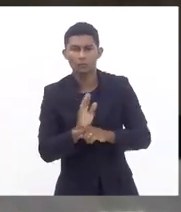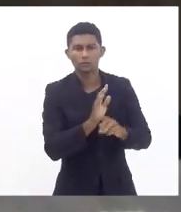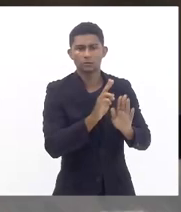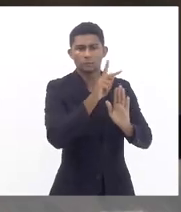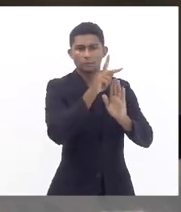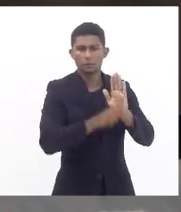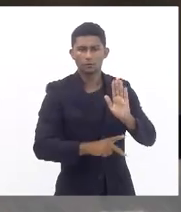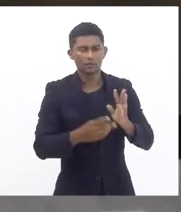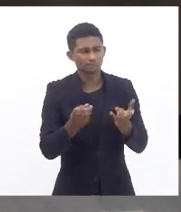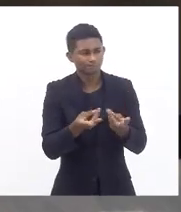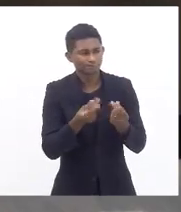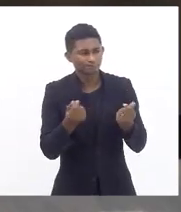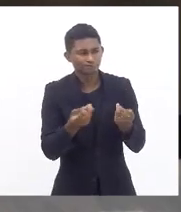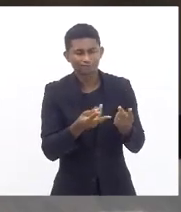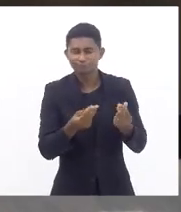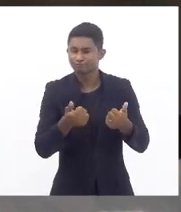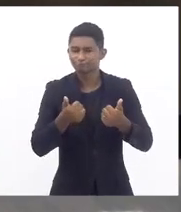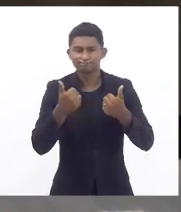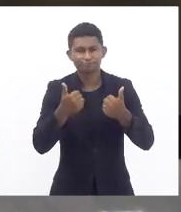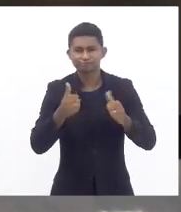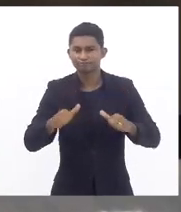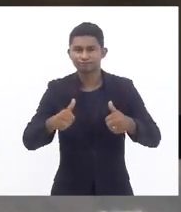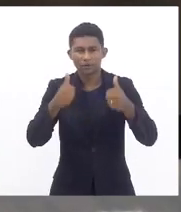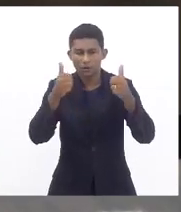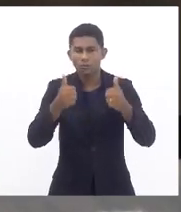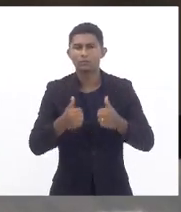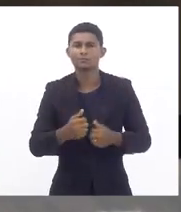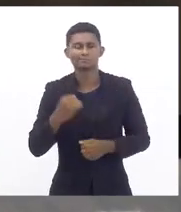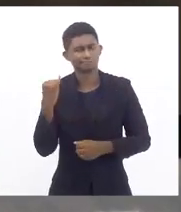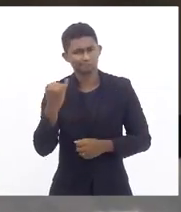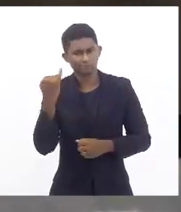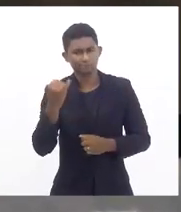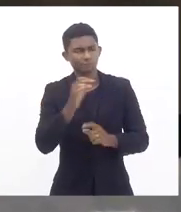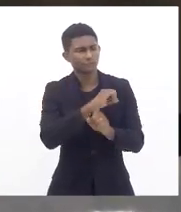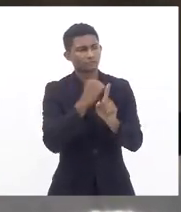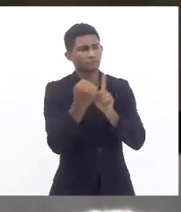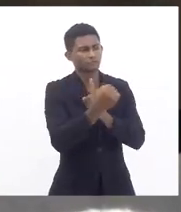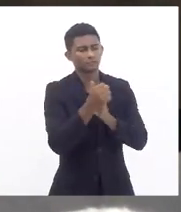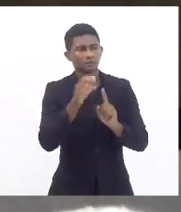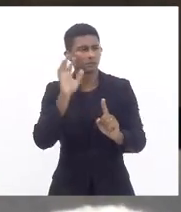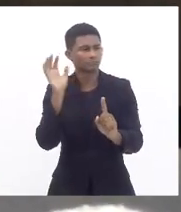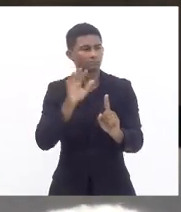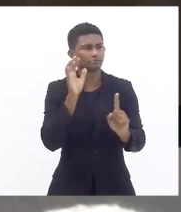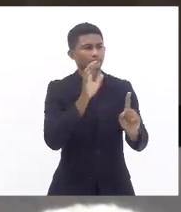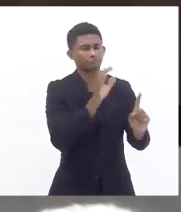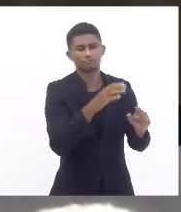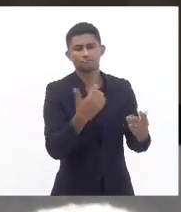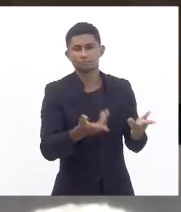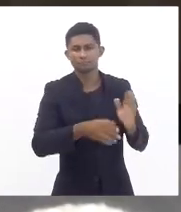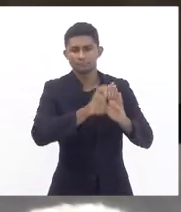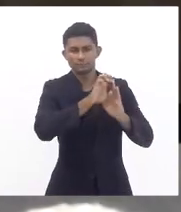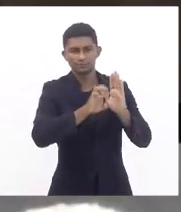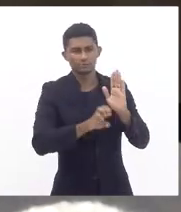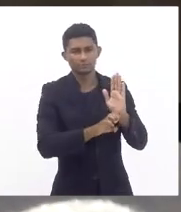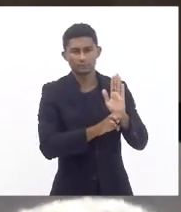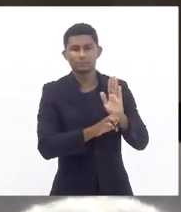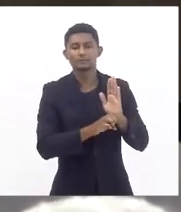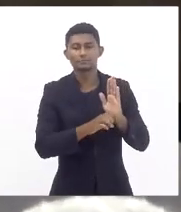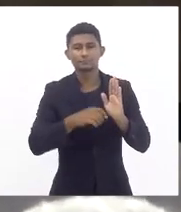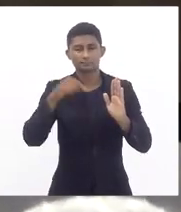extrema sensibilidade, de alto impacto social. Então, o parecer às emendas é, no